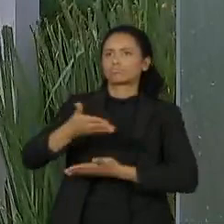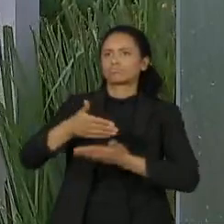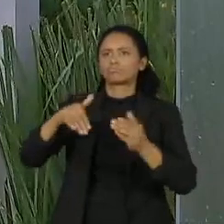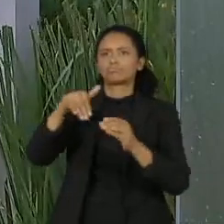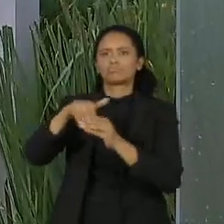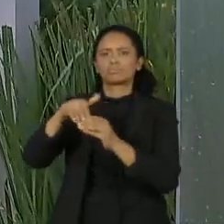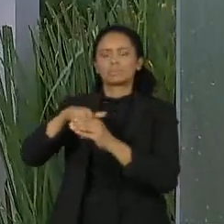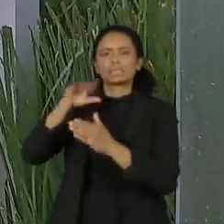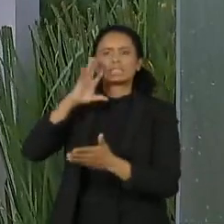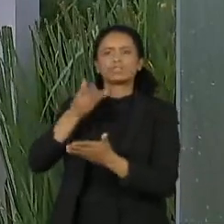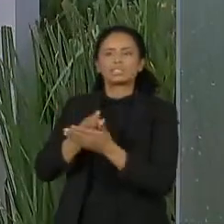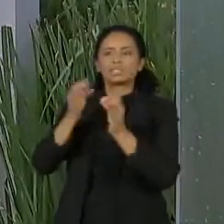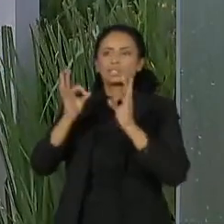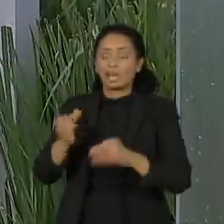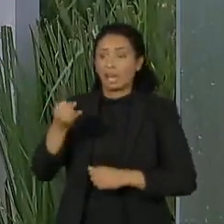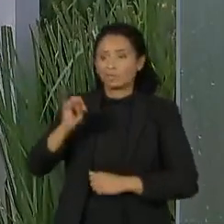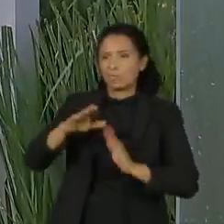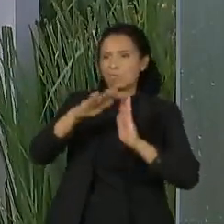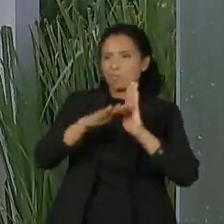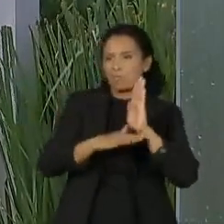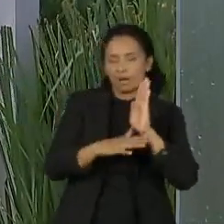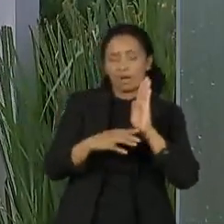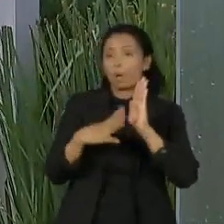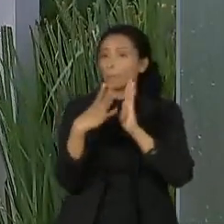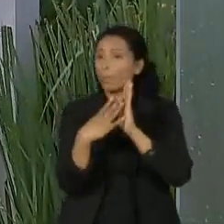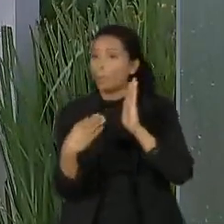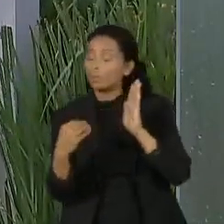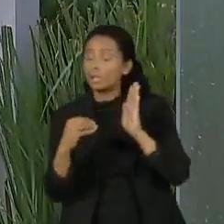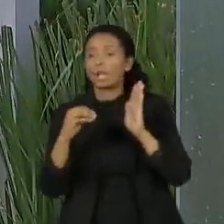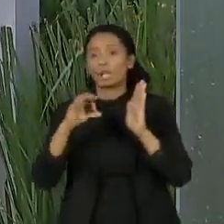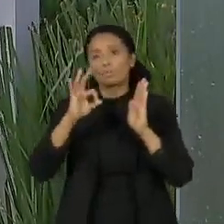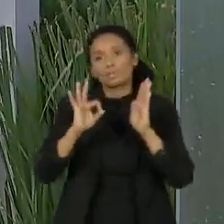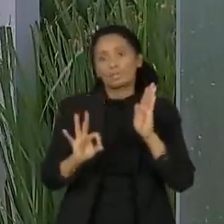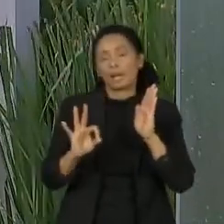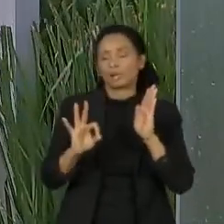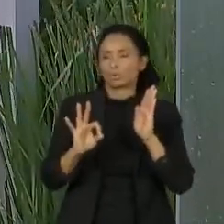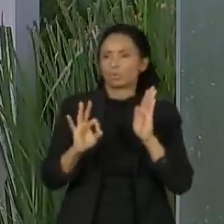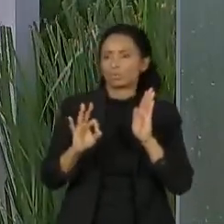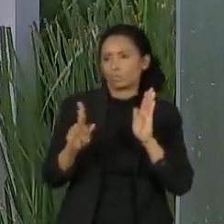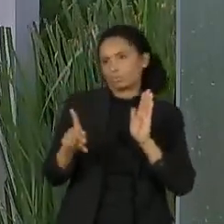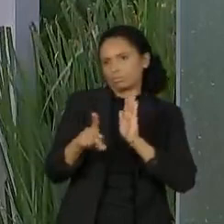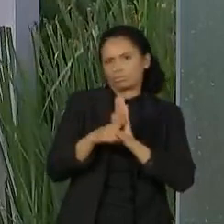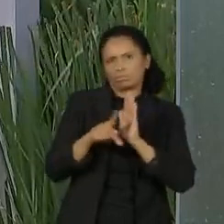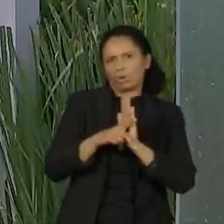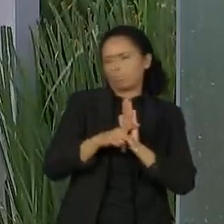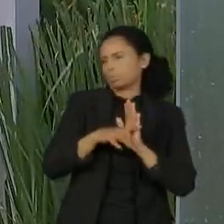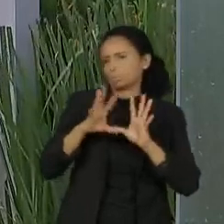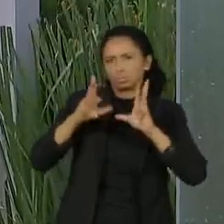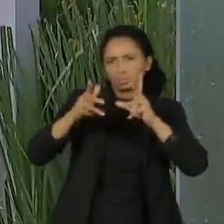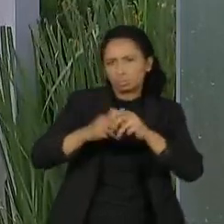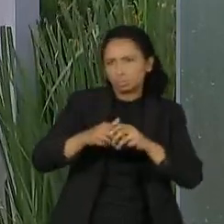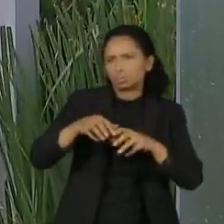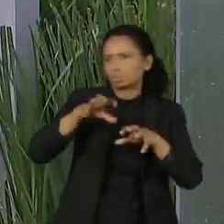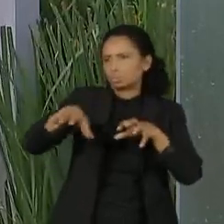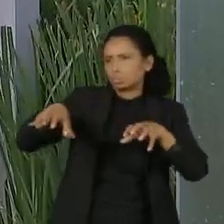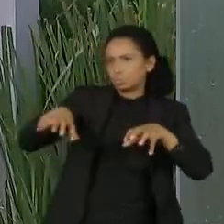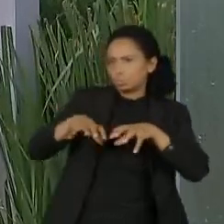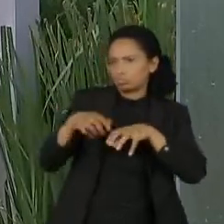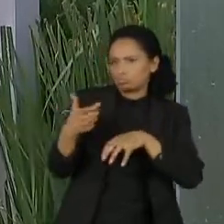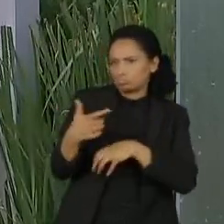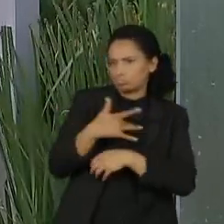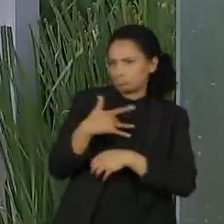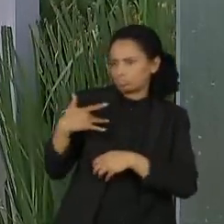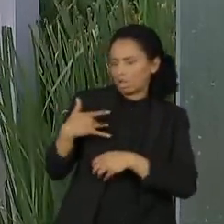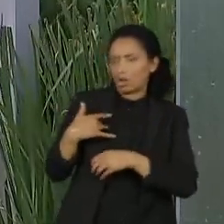esse rol será considerado exemplificativo, ou seja, ele vai funcionar como uma referência para os planos de saúde, ou